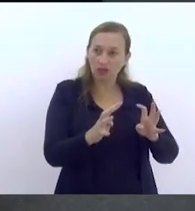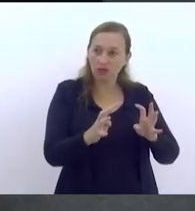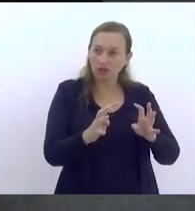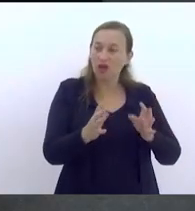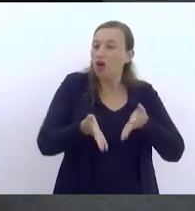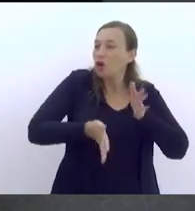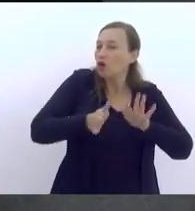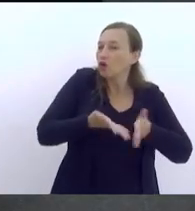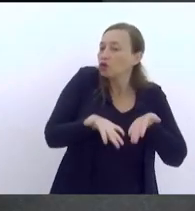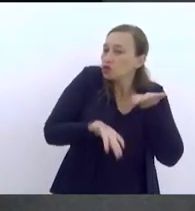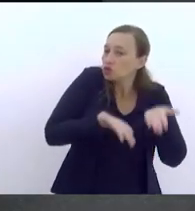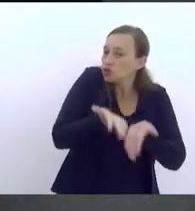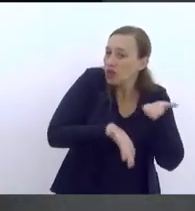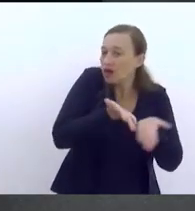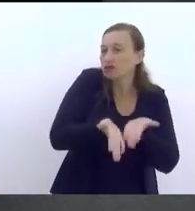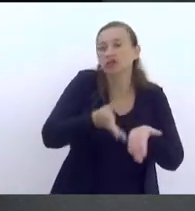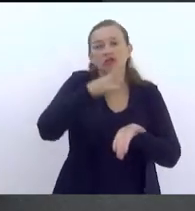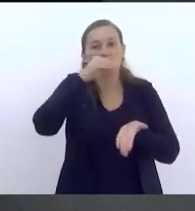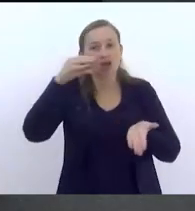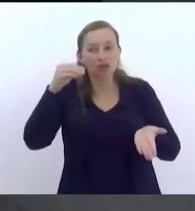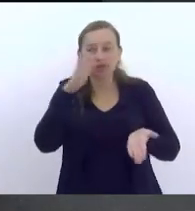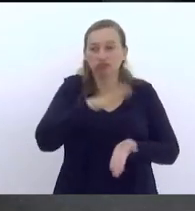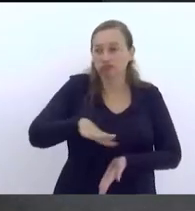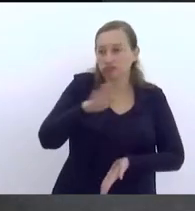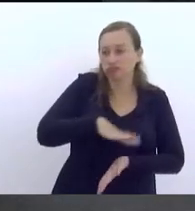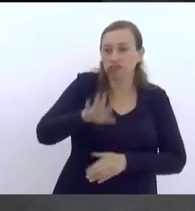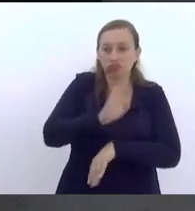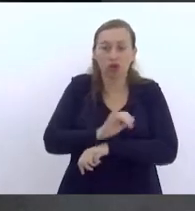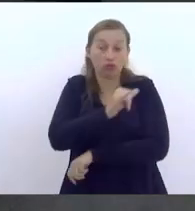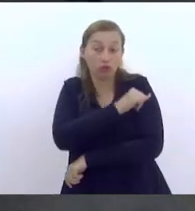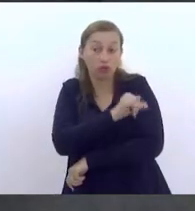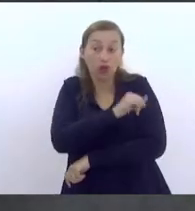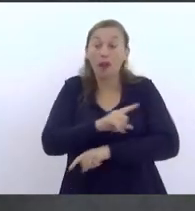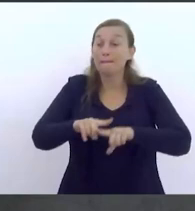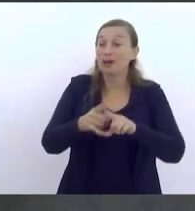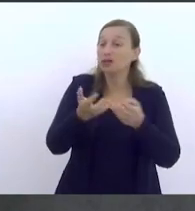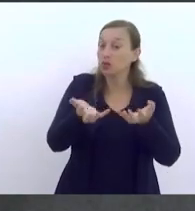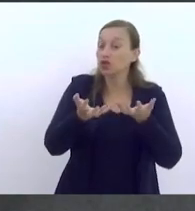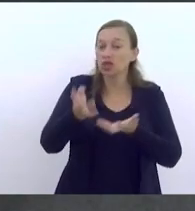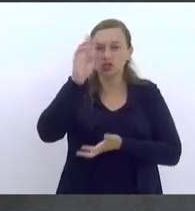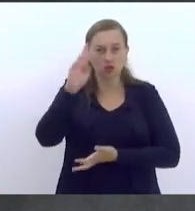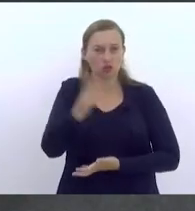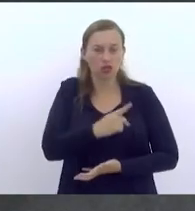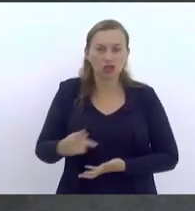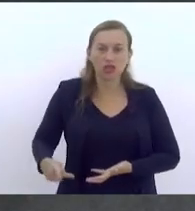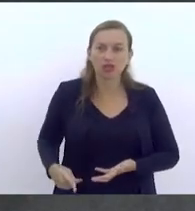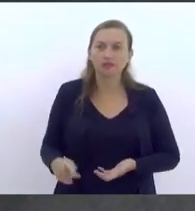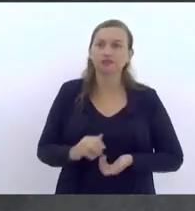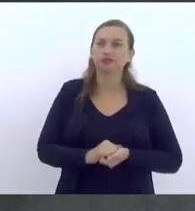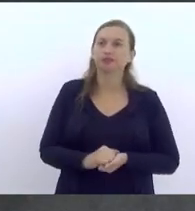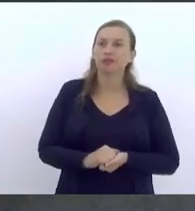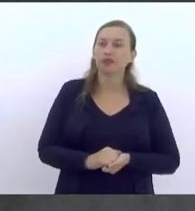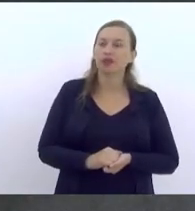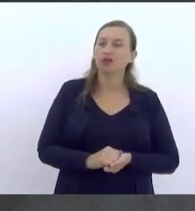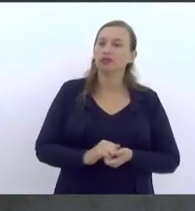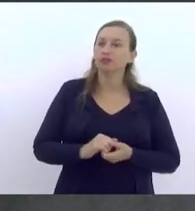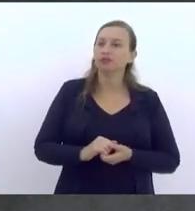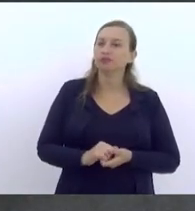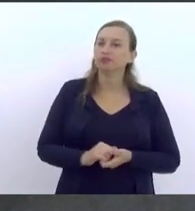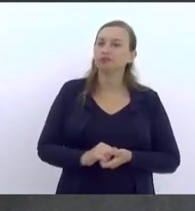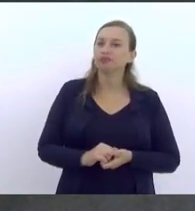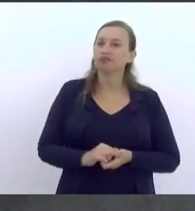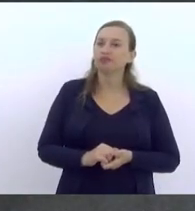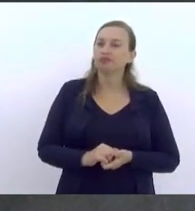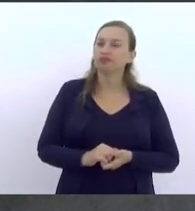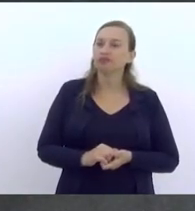aos cuidados da criança e do adolescente do Estado do Rio de Janeiro. Mas eu queria, presidente, me somar